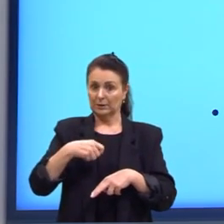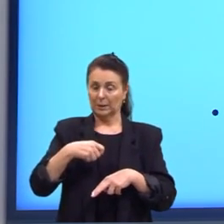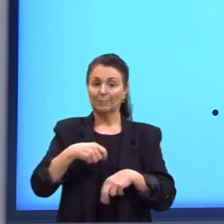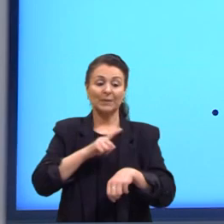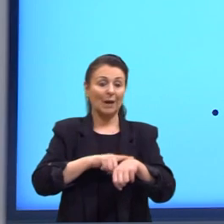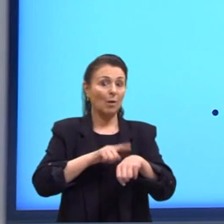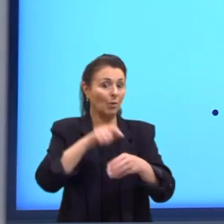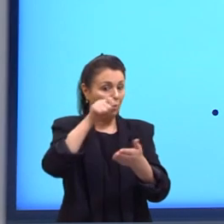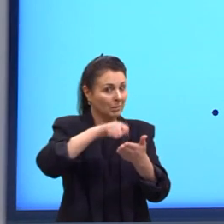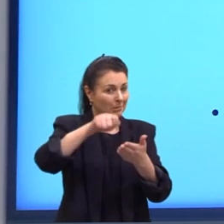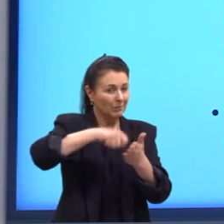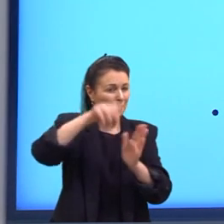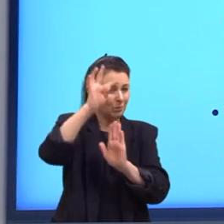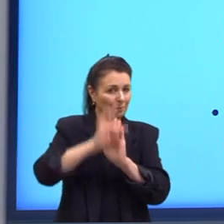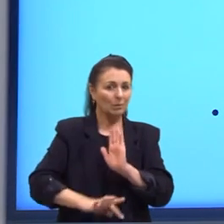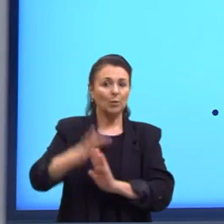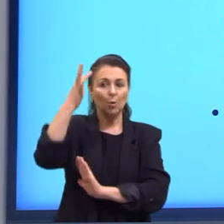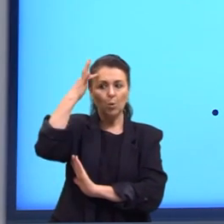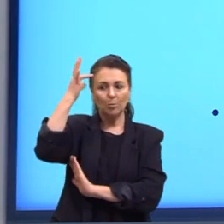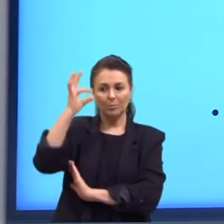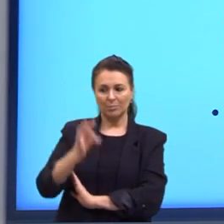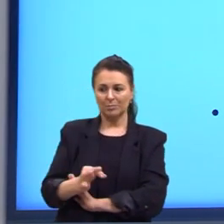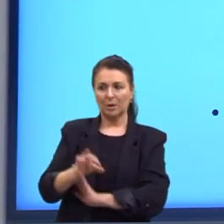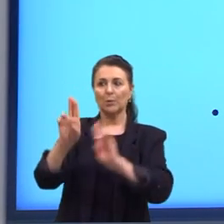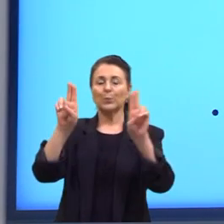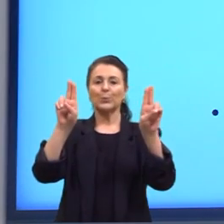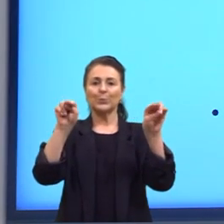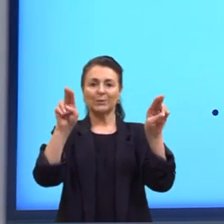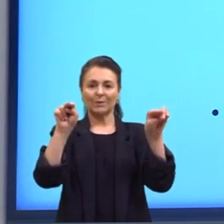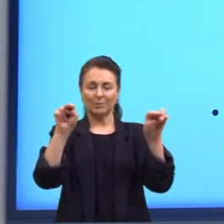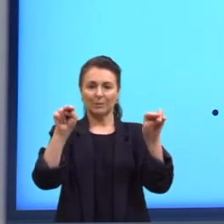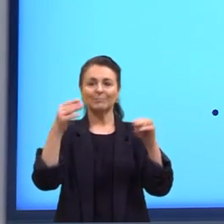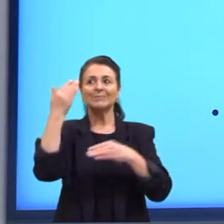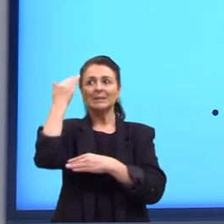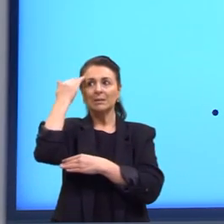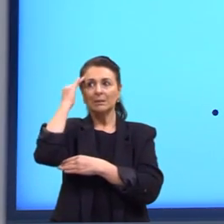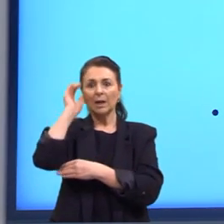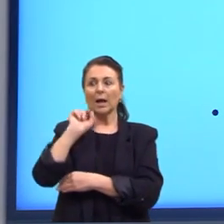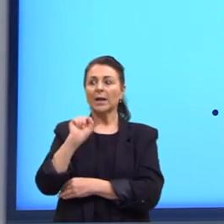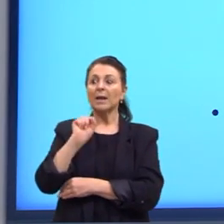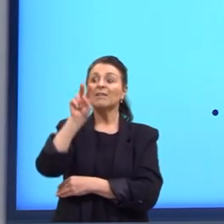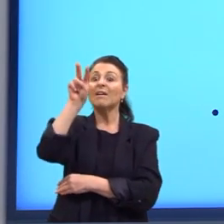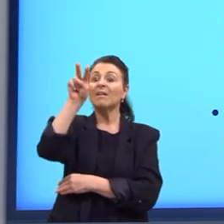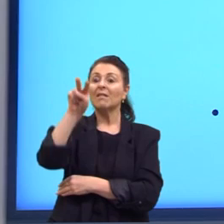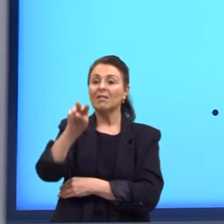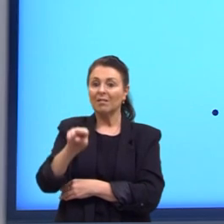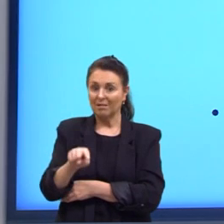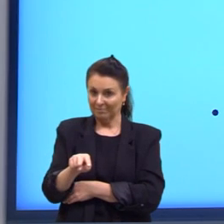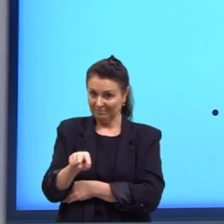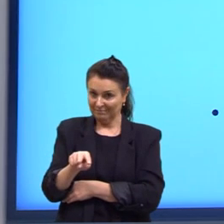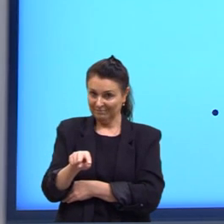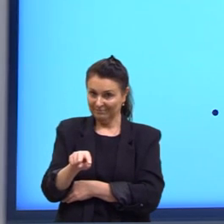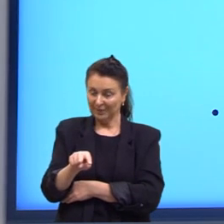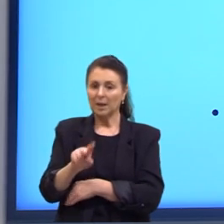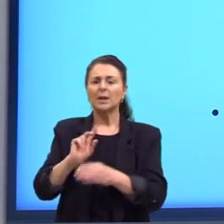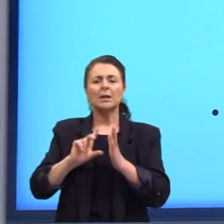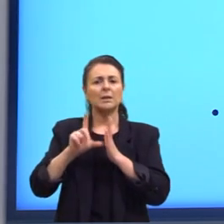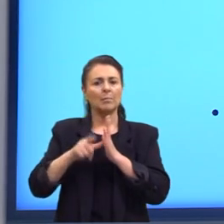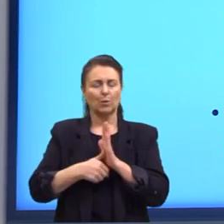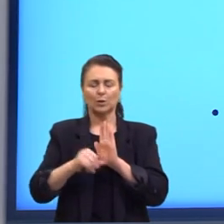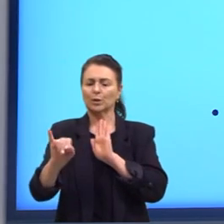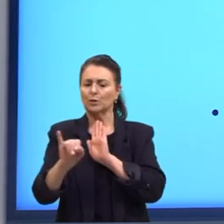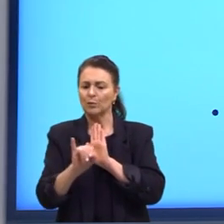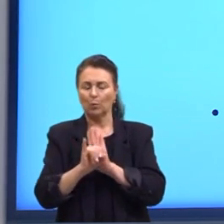escrever um texto você compreenda perfeitamente o tema e entenda para quem você está escrevendo eu posso